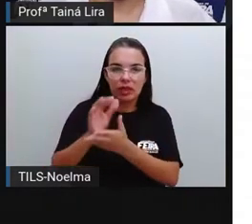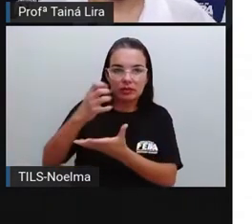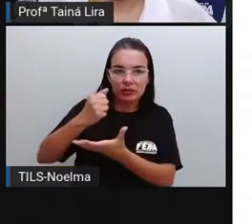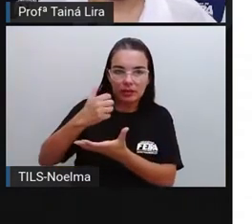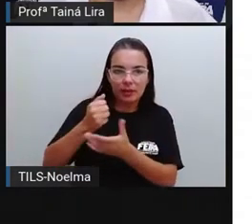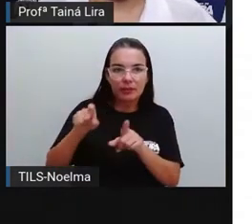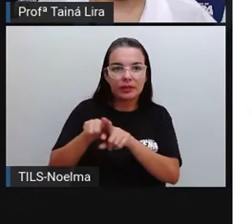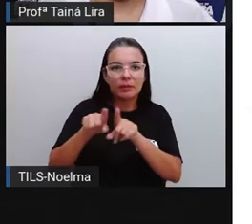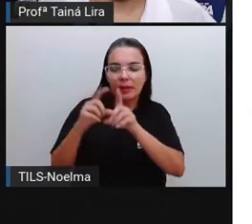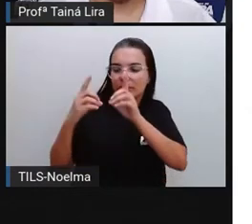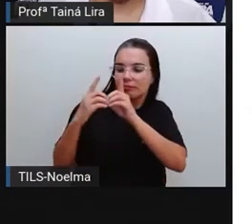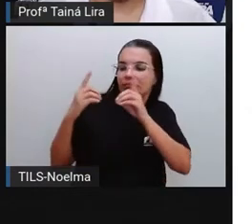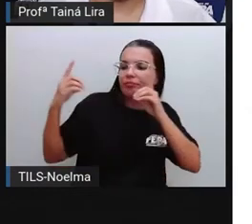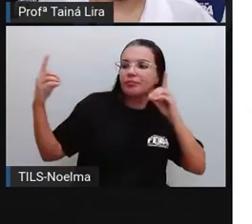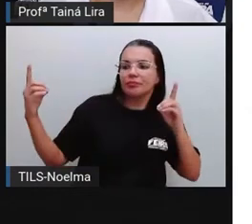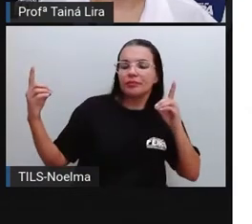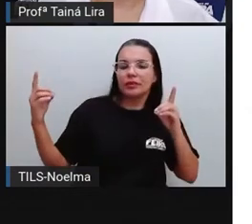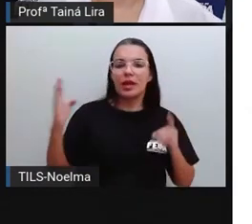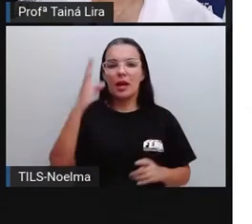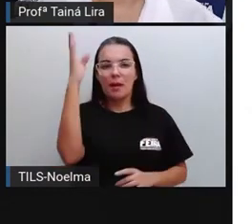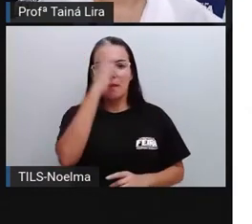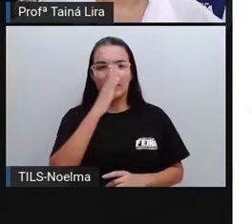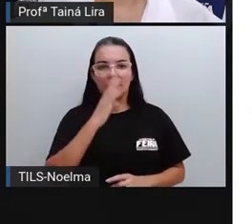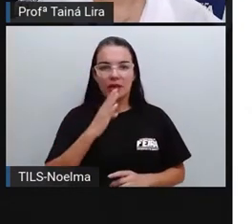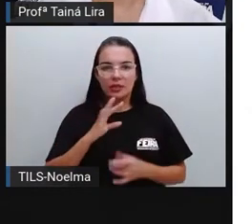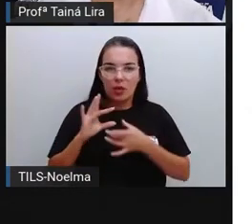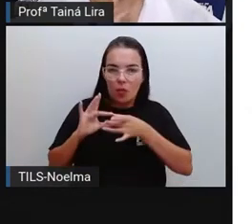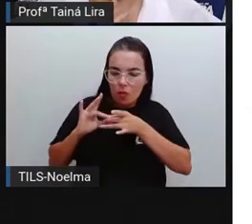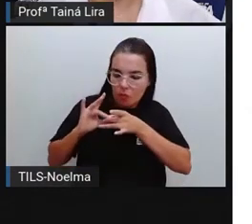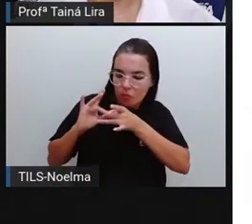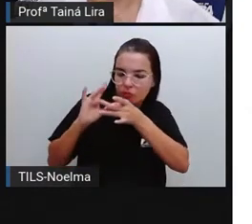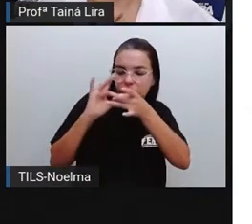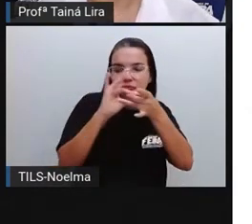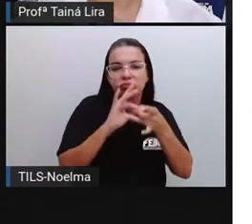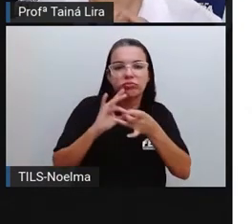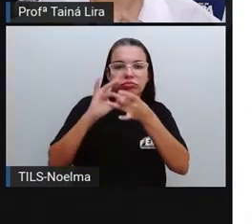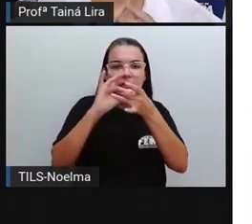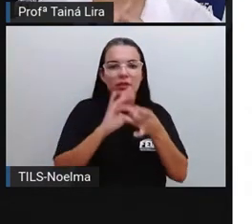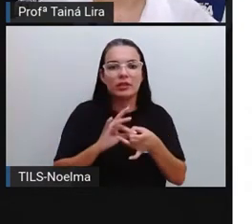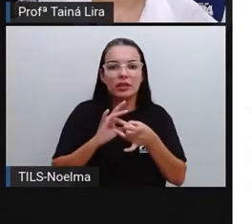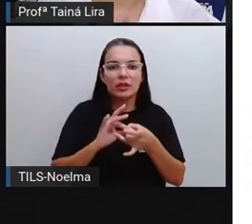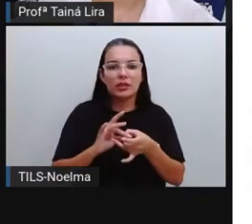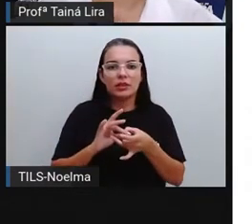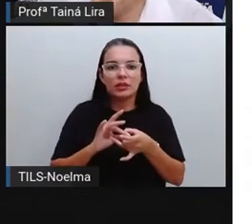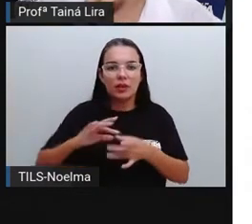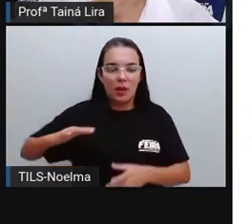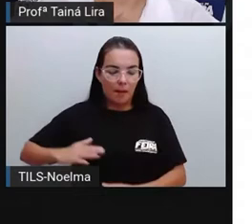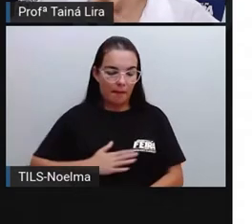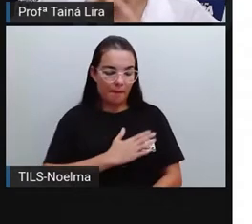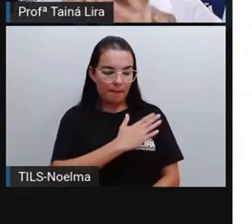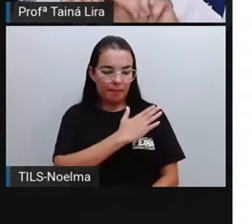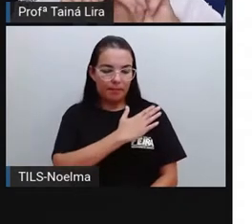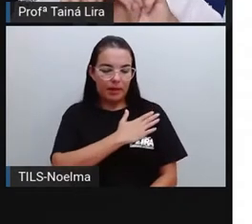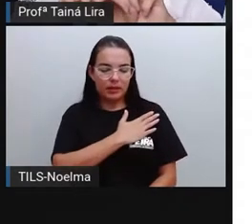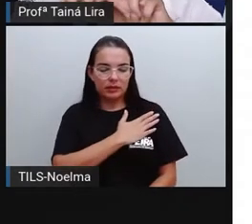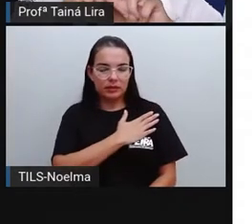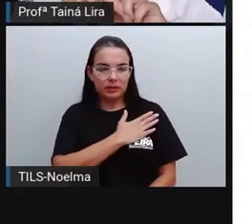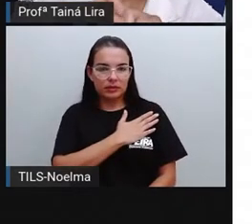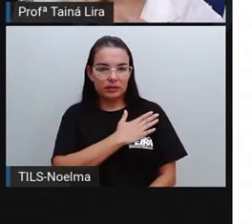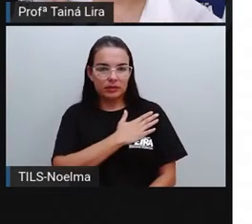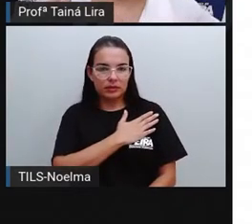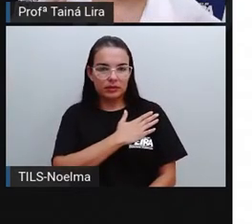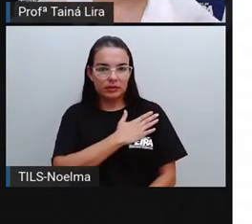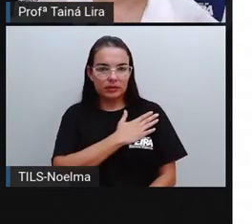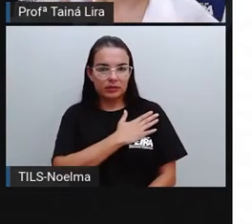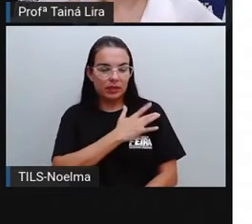distanciamento. Brasil unido. E aí, ó, até para aproximar um pouco também do público jovem, ele usou aí